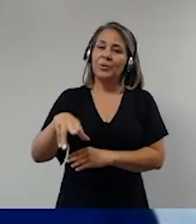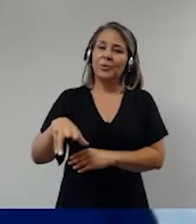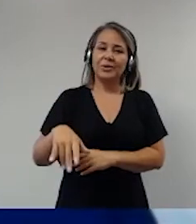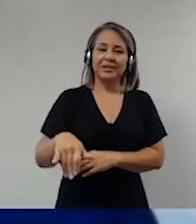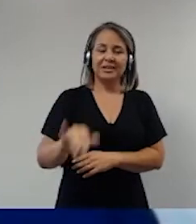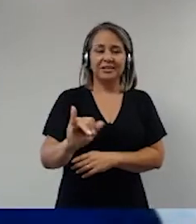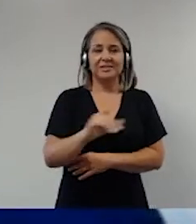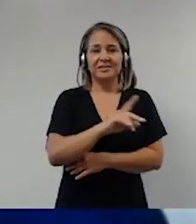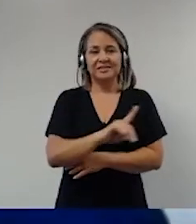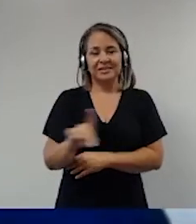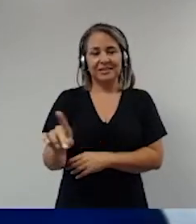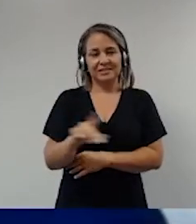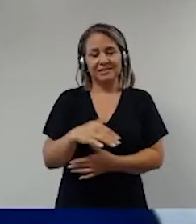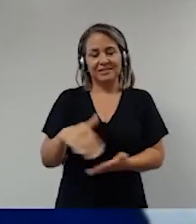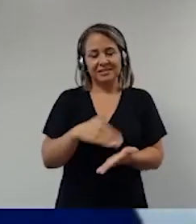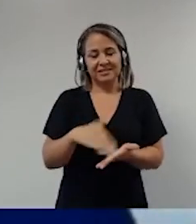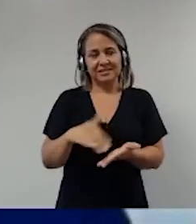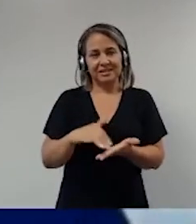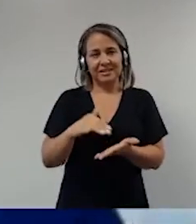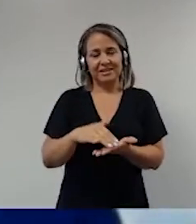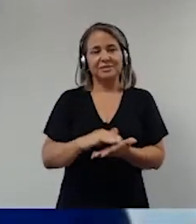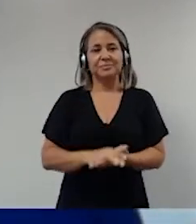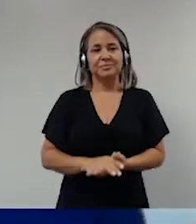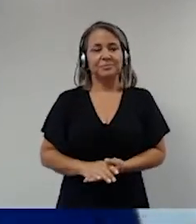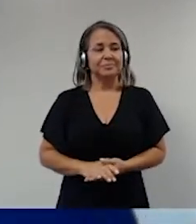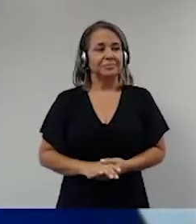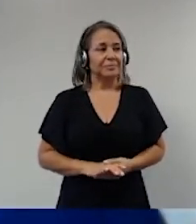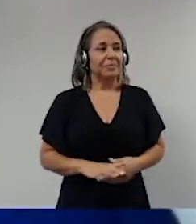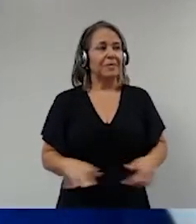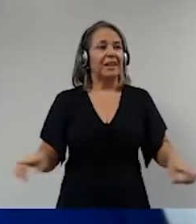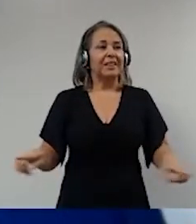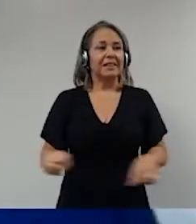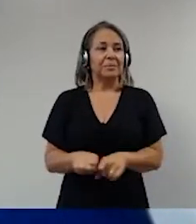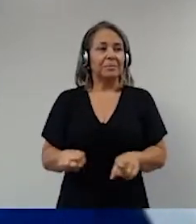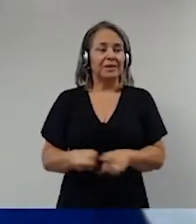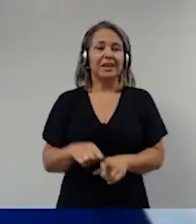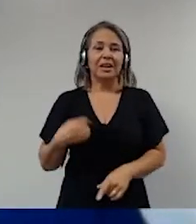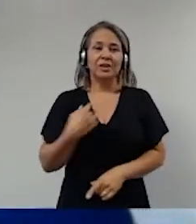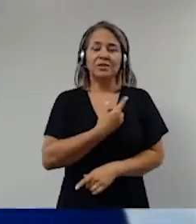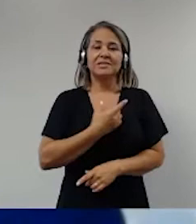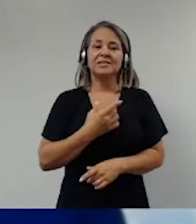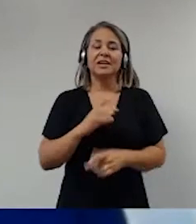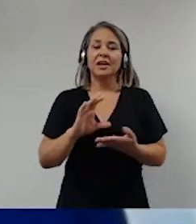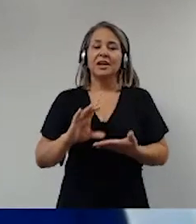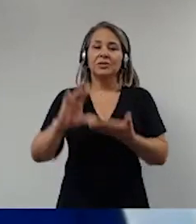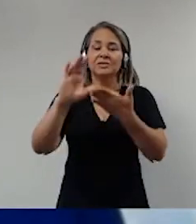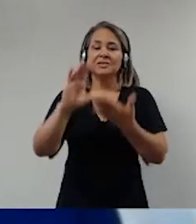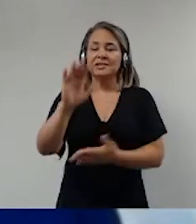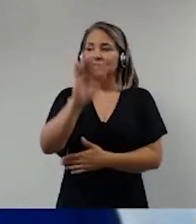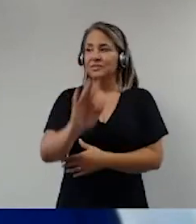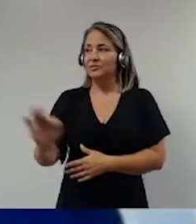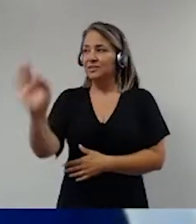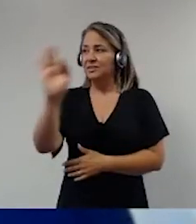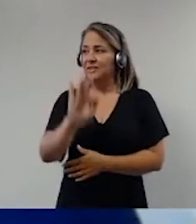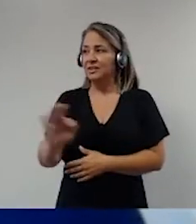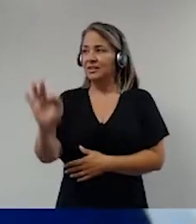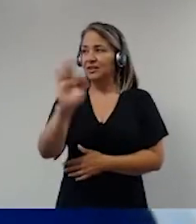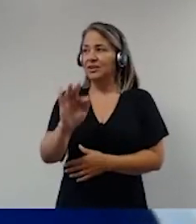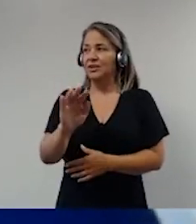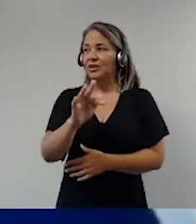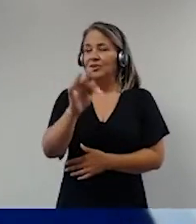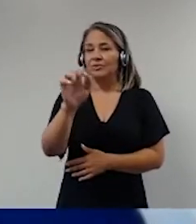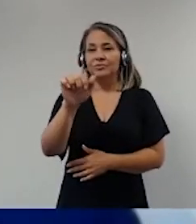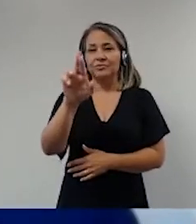OAB, Alberto Simonetti, como também a nossa conselheira federal, que estava na organização, Fernanda